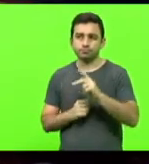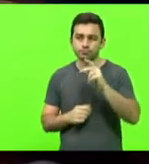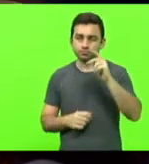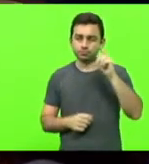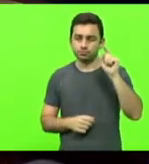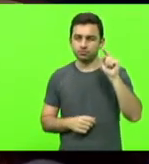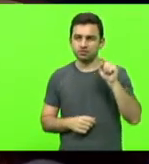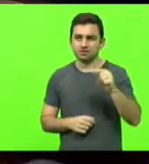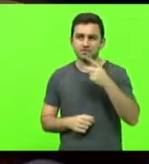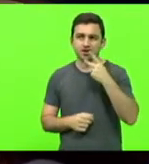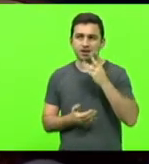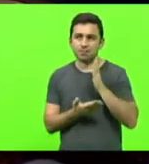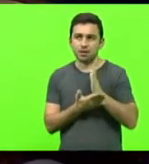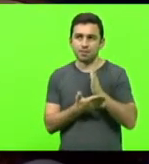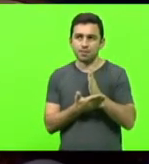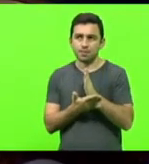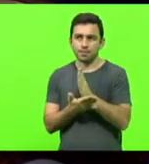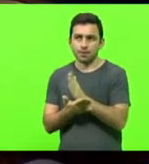de IPVA,